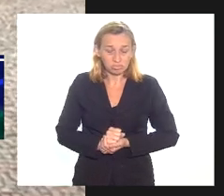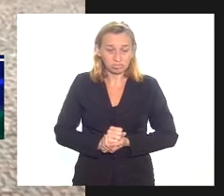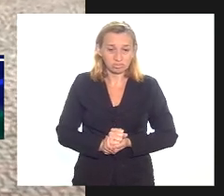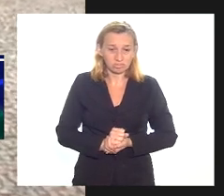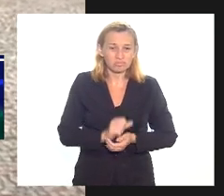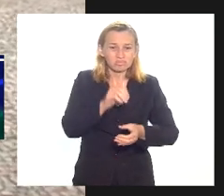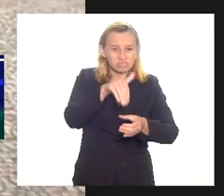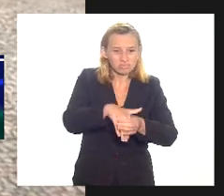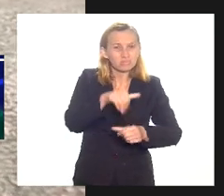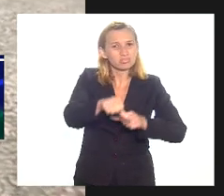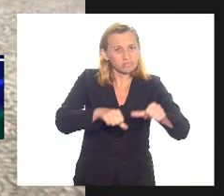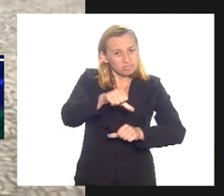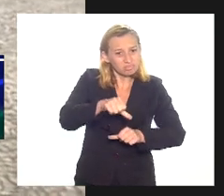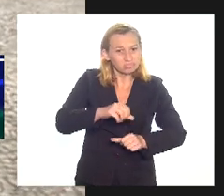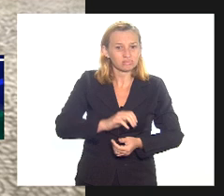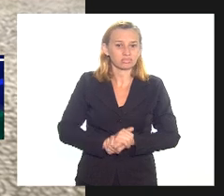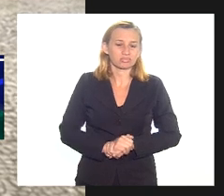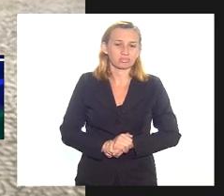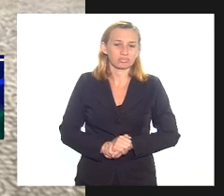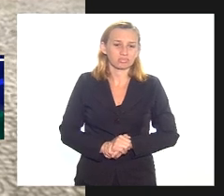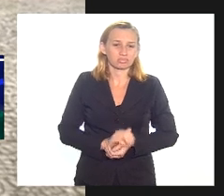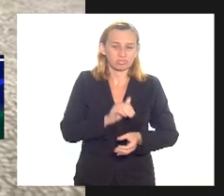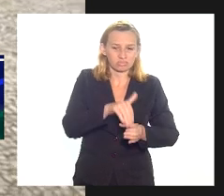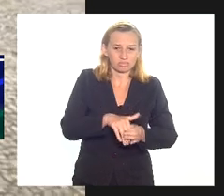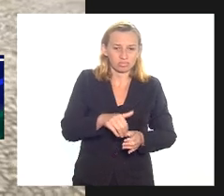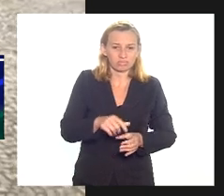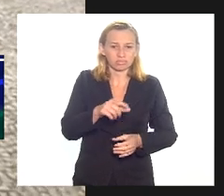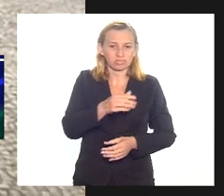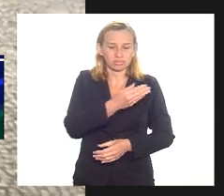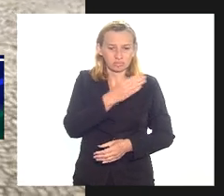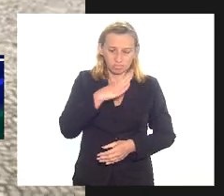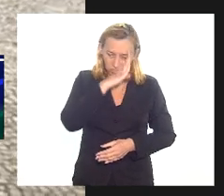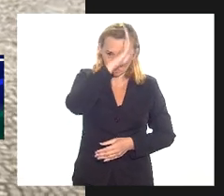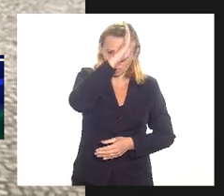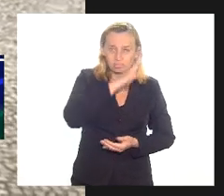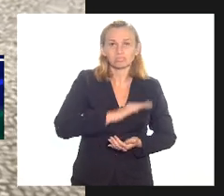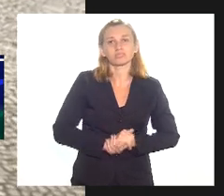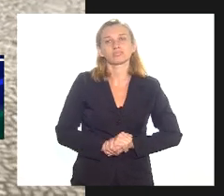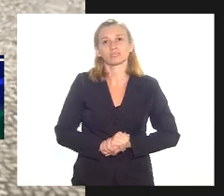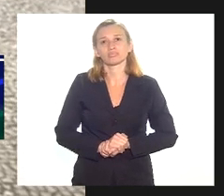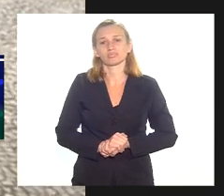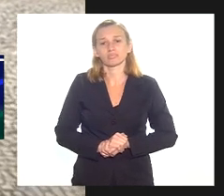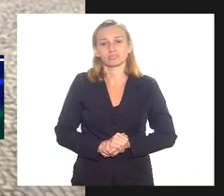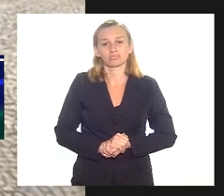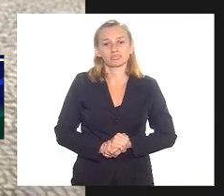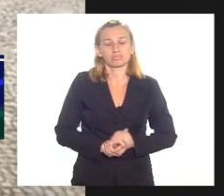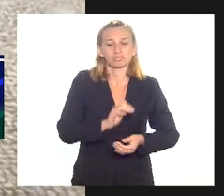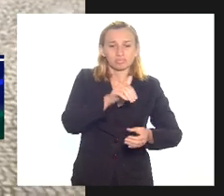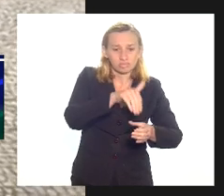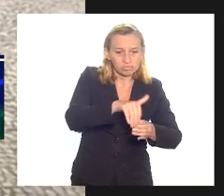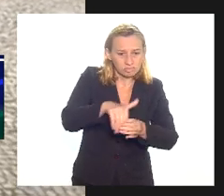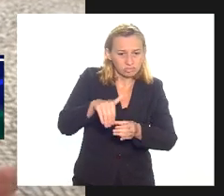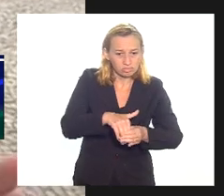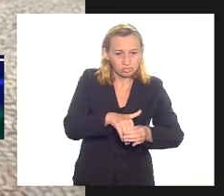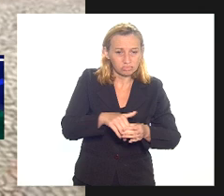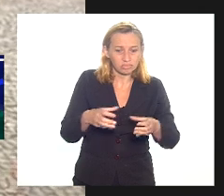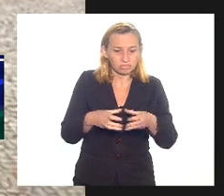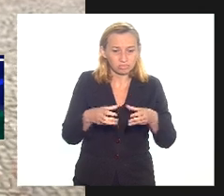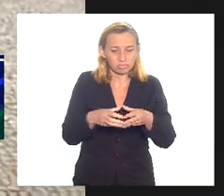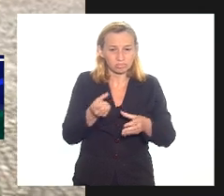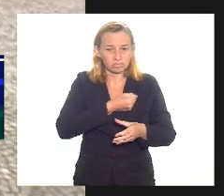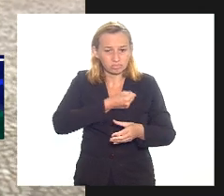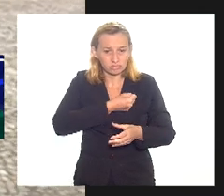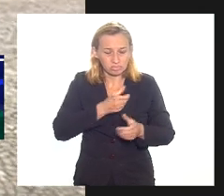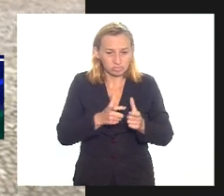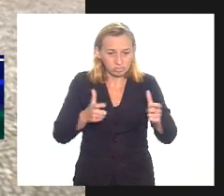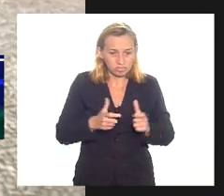aquele voto da mudança, que elegeu o presidente da República, Jair Messias Bolsonaro, que elegeu a maior bancada de deputados